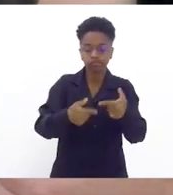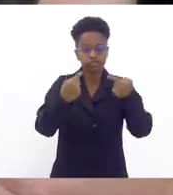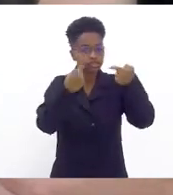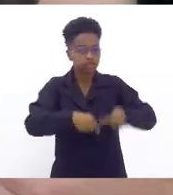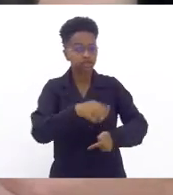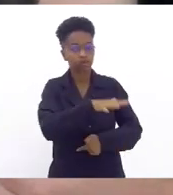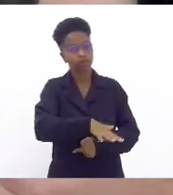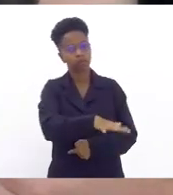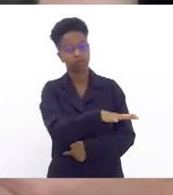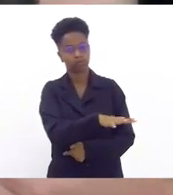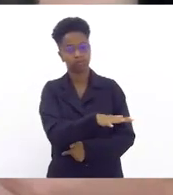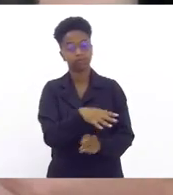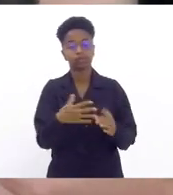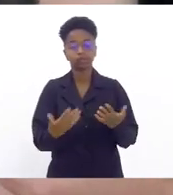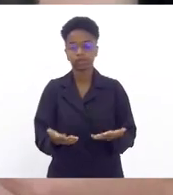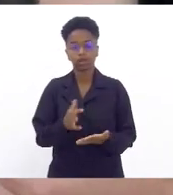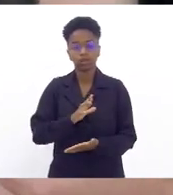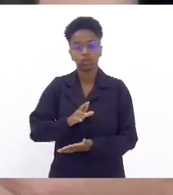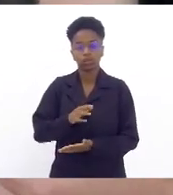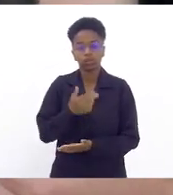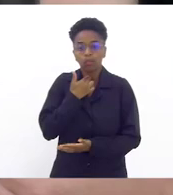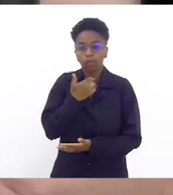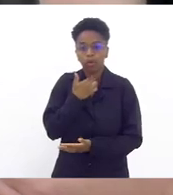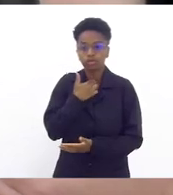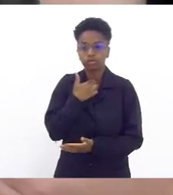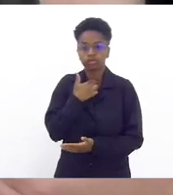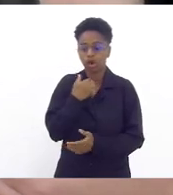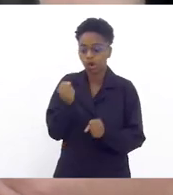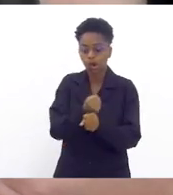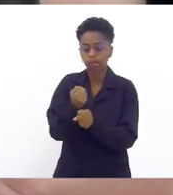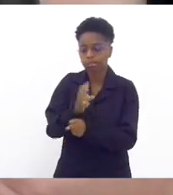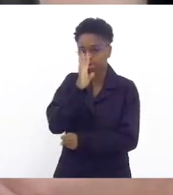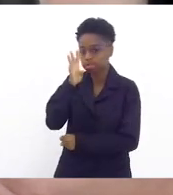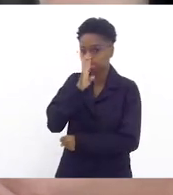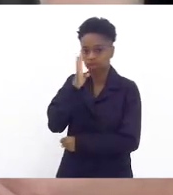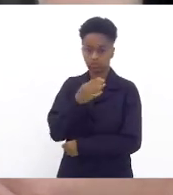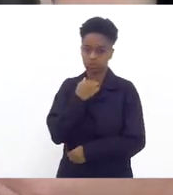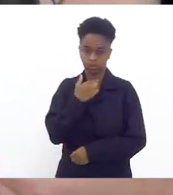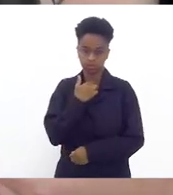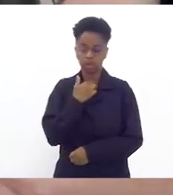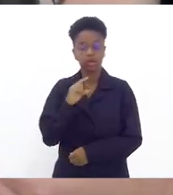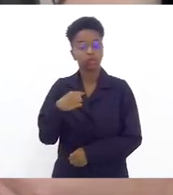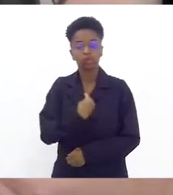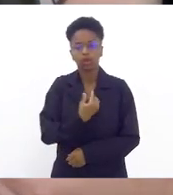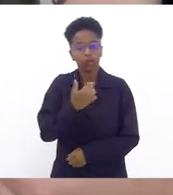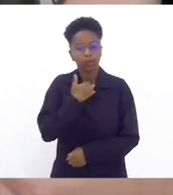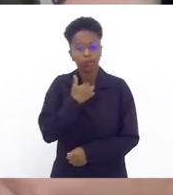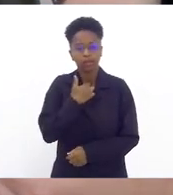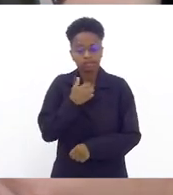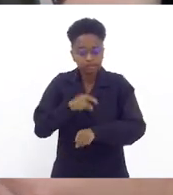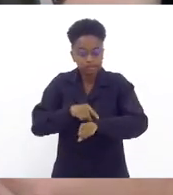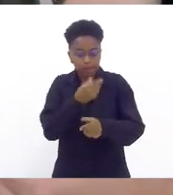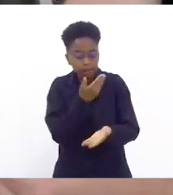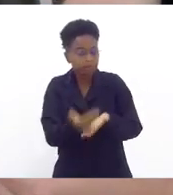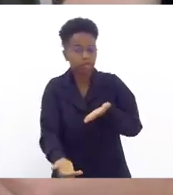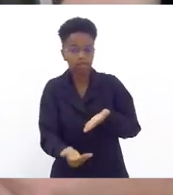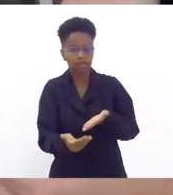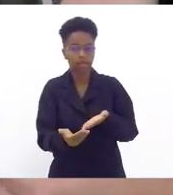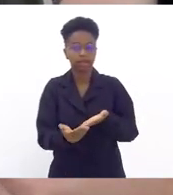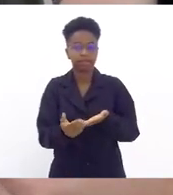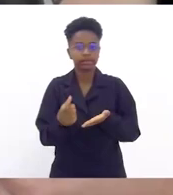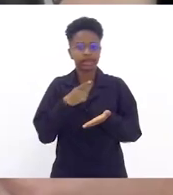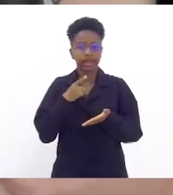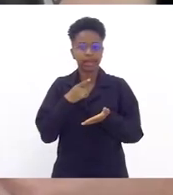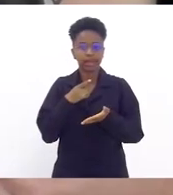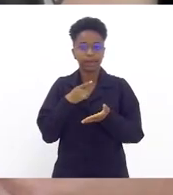patrimônio tombado portanto você não pode ser uma obra feita de qualquer maneira a gente não pode perder tempo de colocar um processo